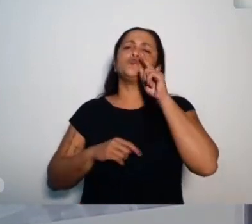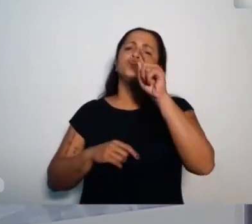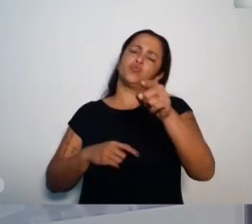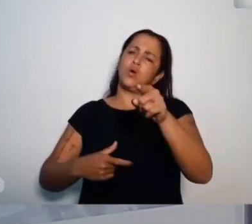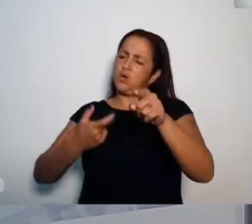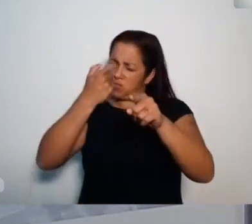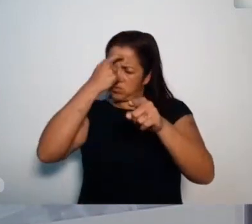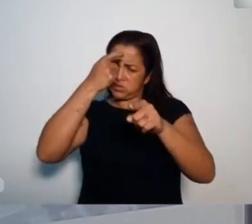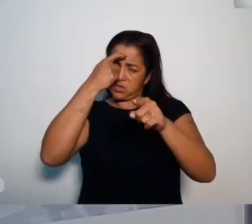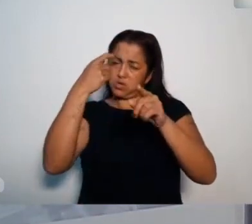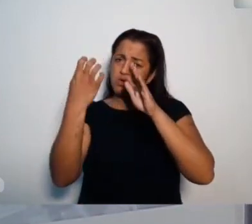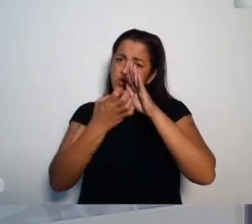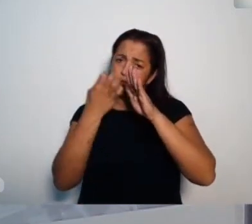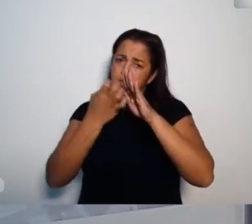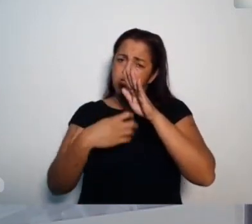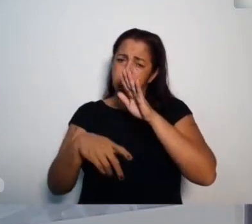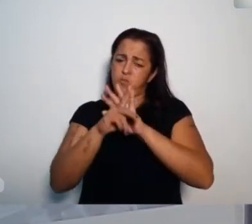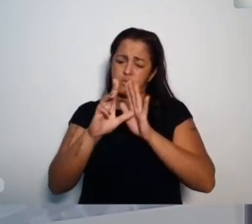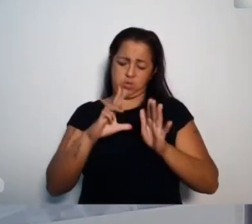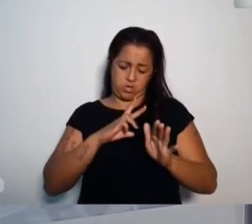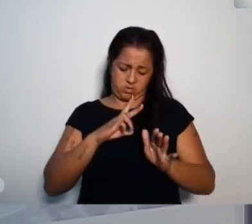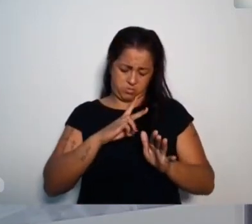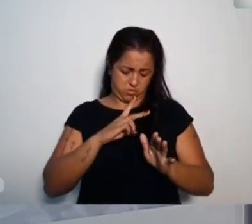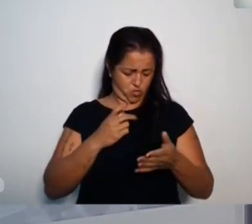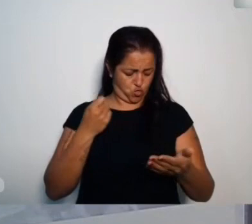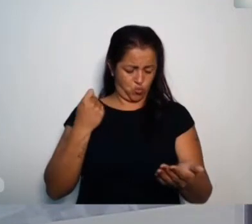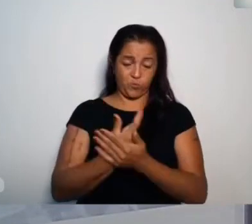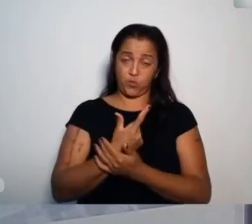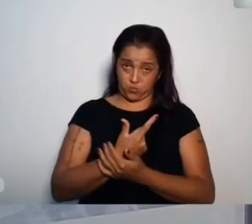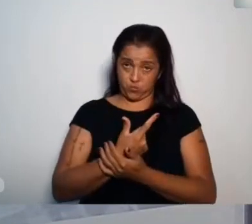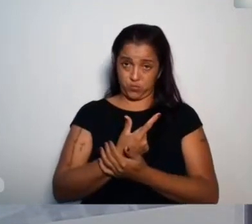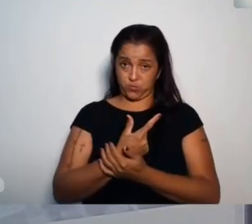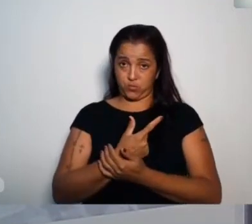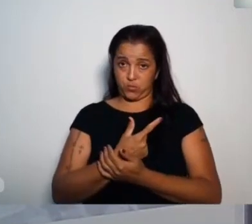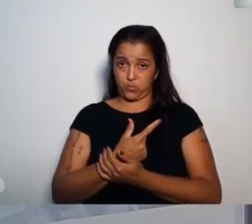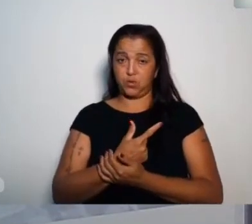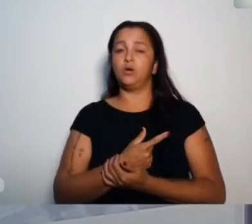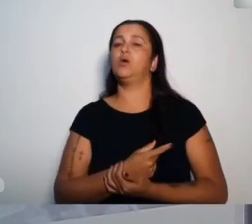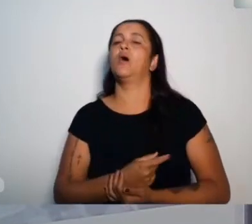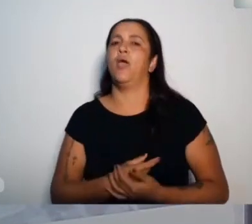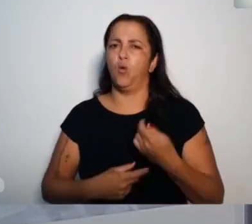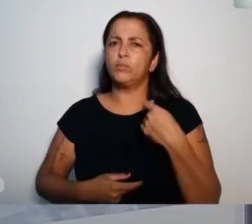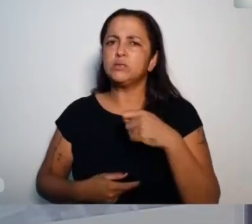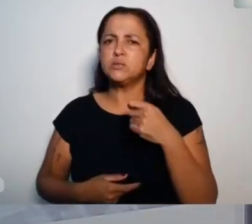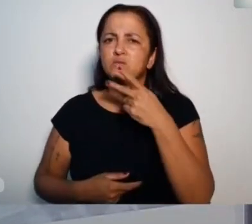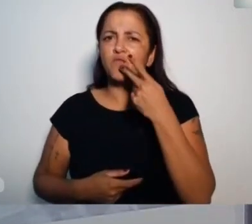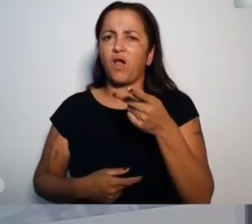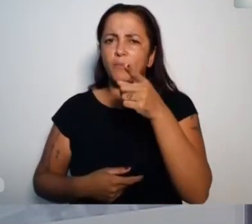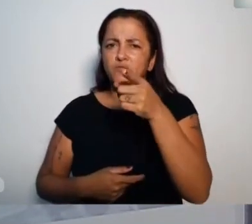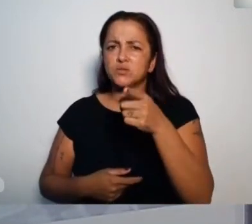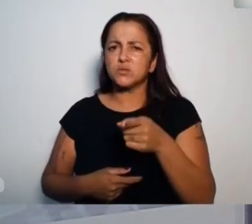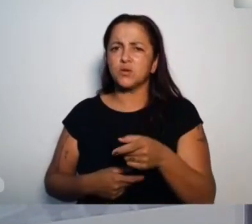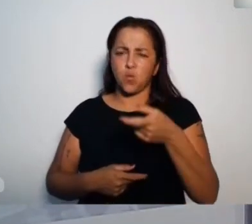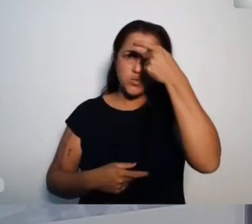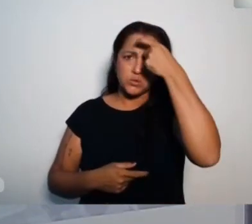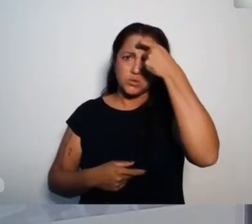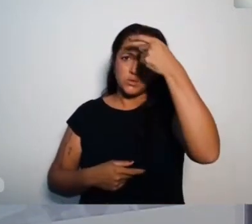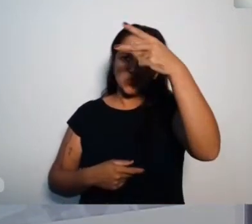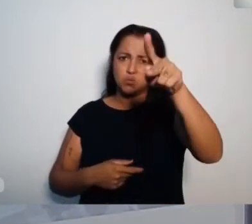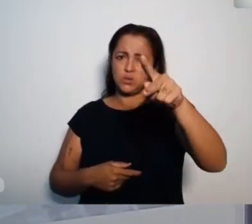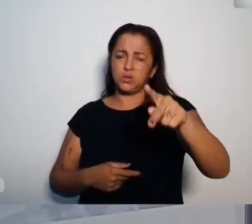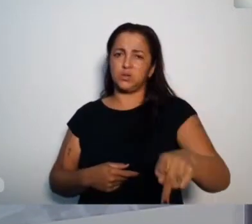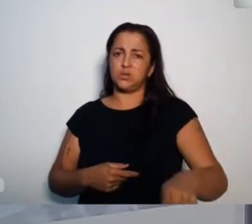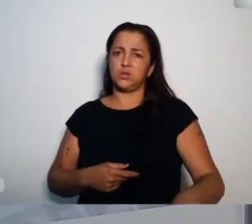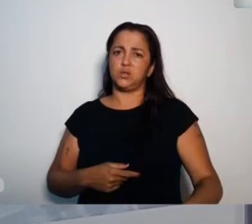empresa particular que comprou os fogos de artifício. Eu preciso falar para você da sua consciência. Eu preciso falar para você